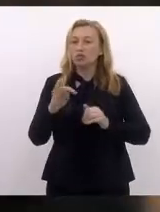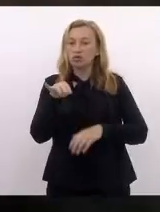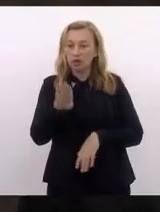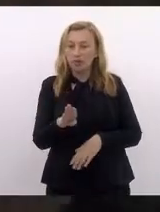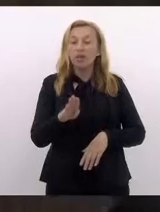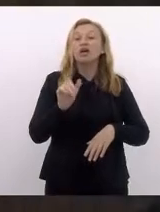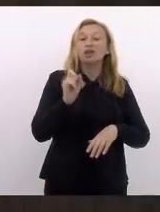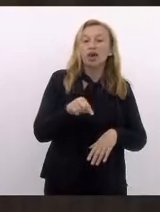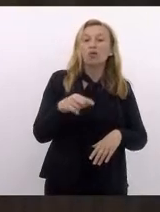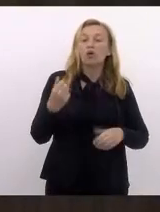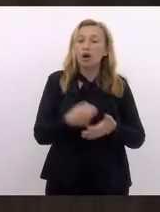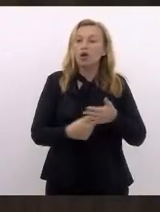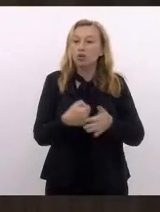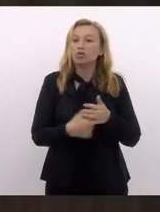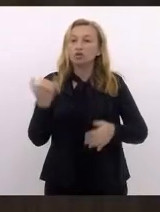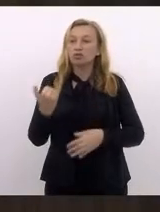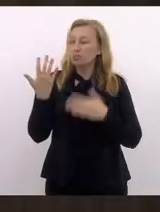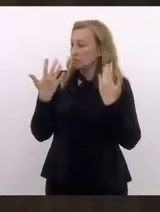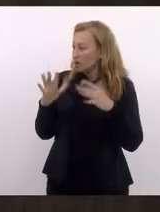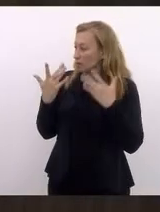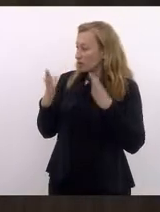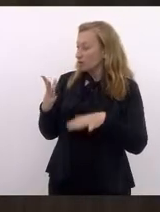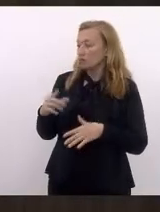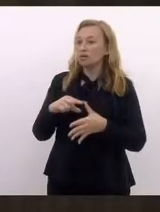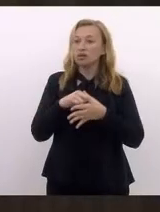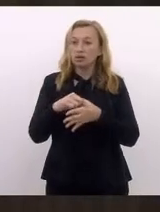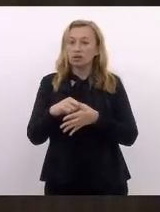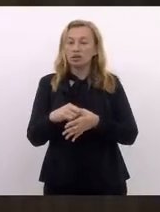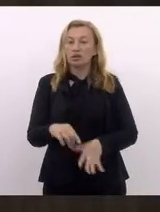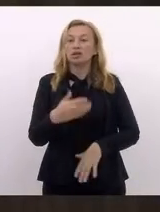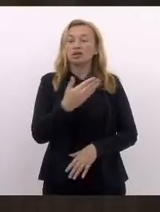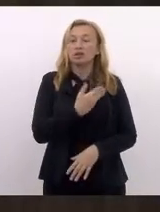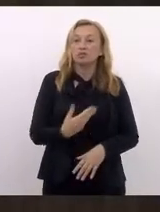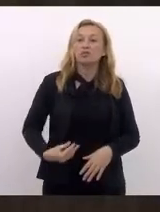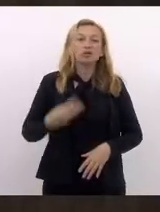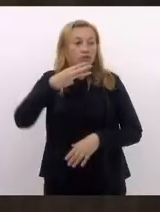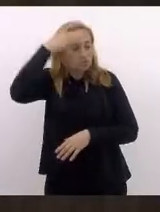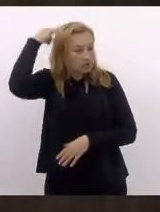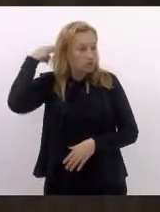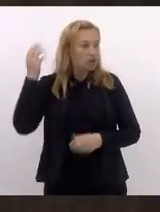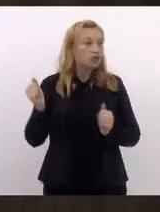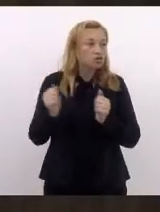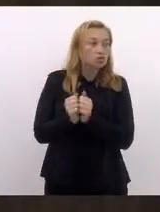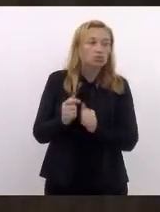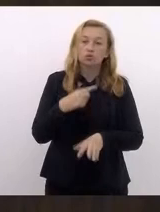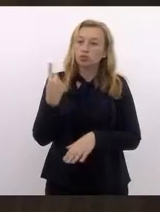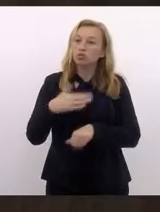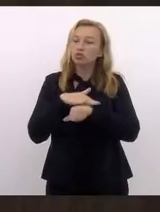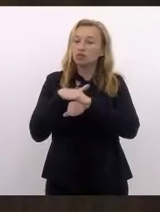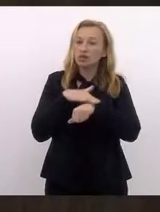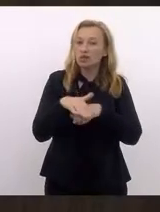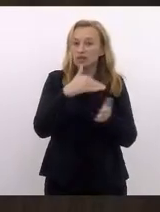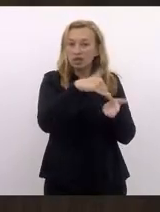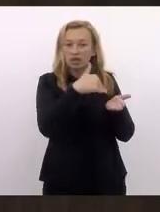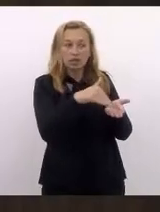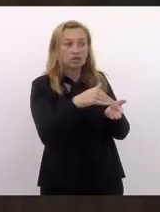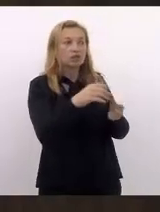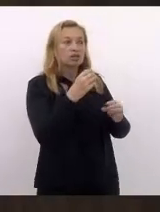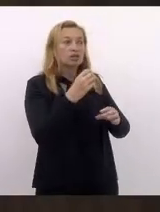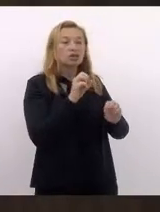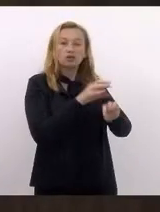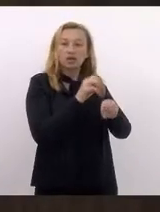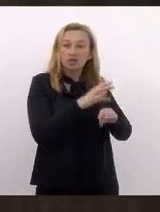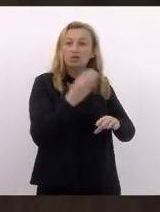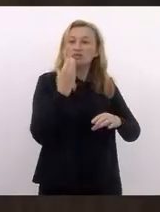portanto uma luta importante complemento lhe de Matos Pacheco é que fez a interrupção conosco né com secretário de educação de Ciência